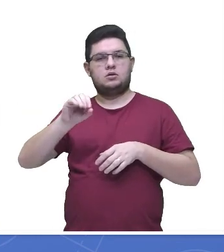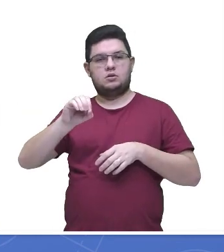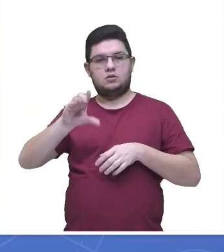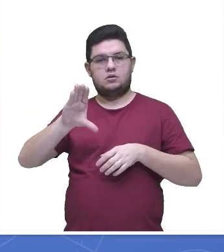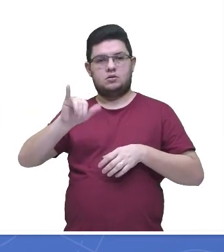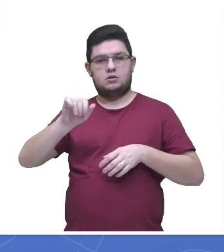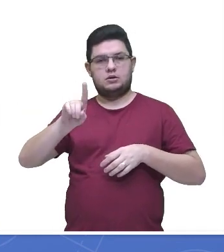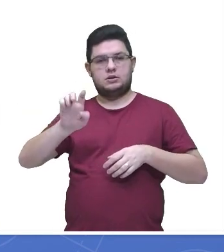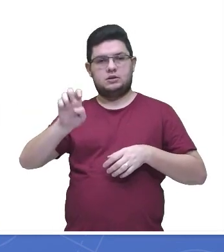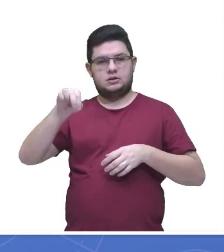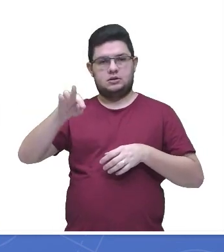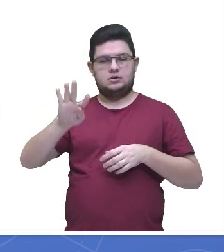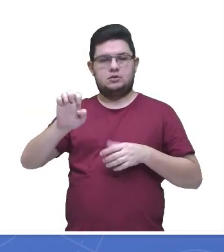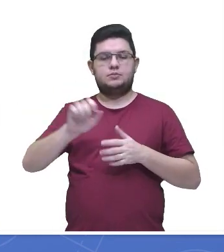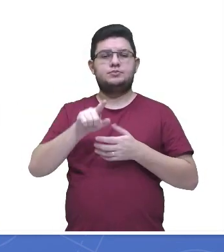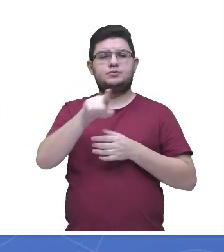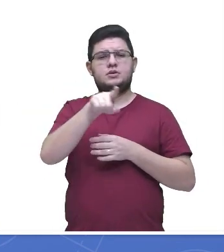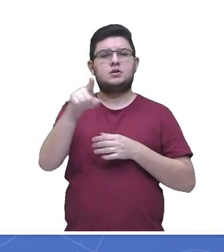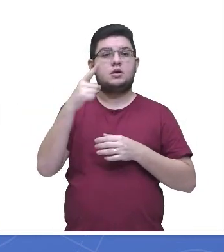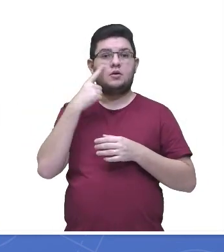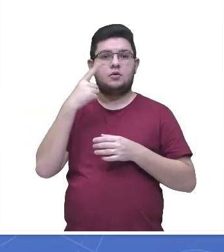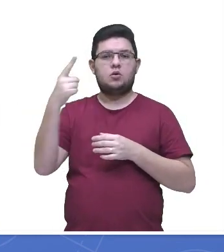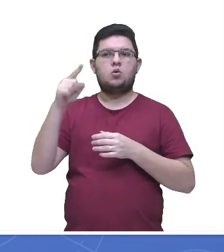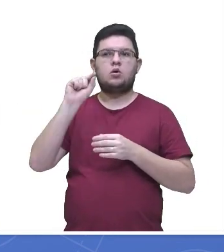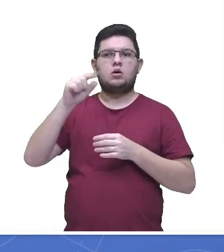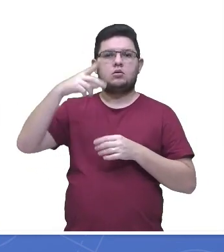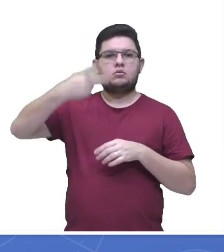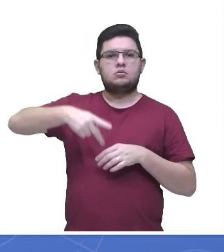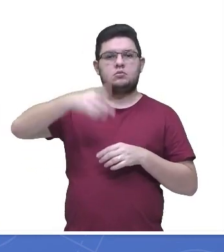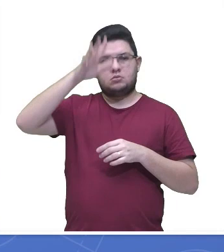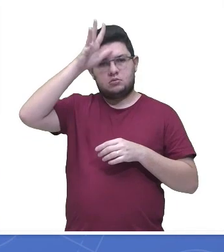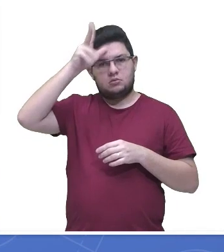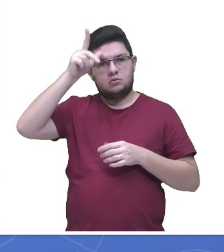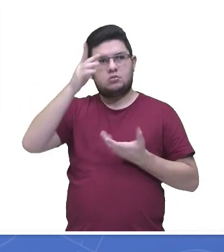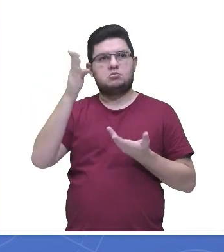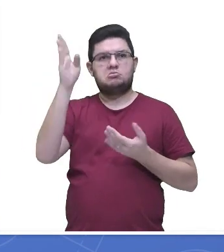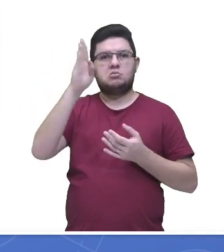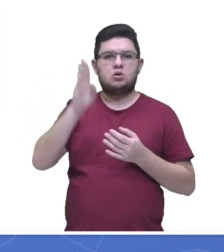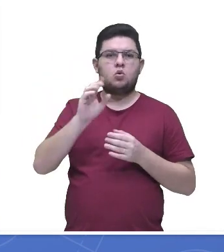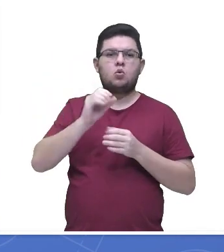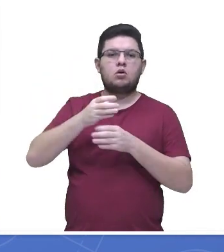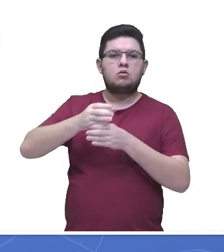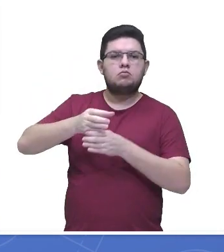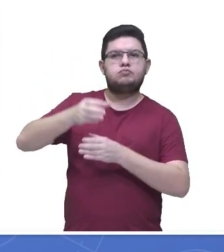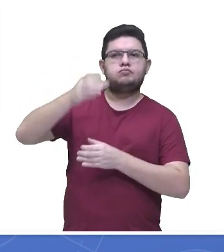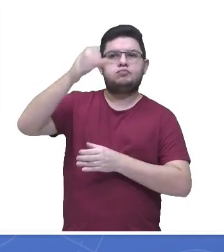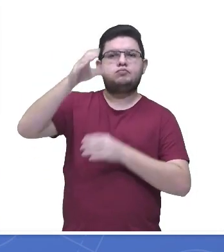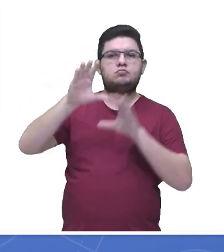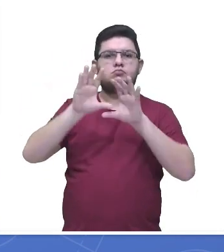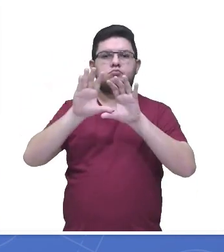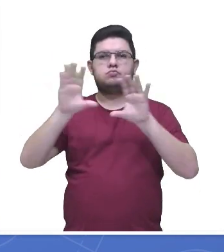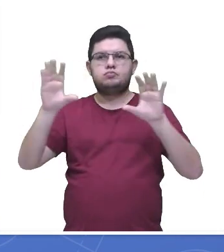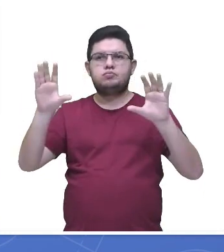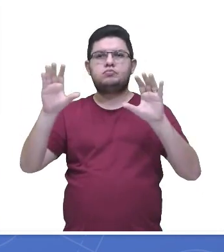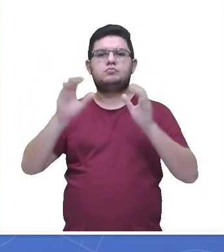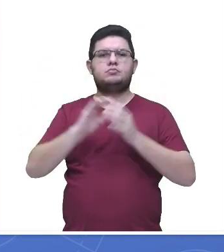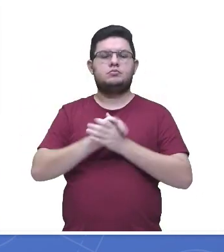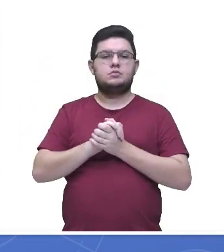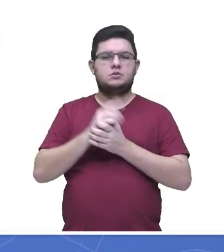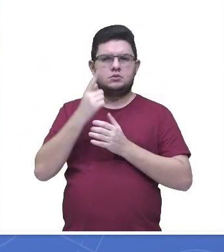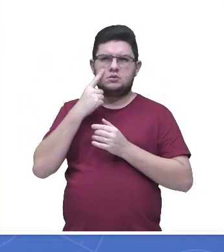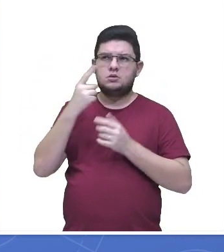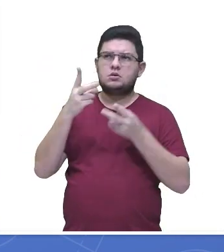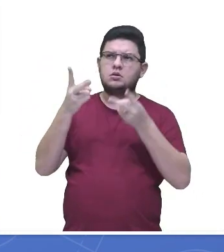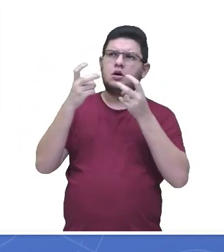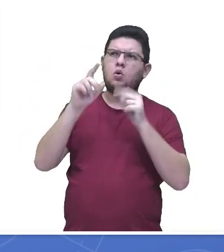nunca viu uma coluna dessa aqui no Amazonas, no Brasil? Um capitel. Então, quando vocês olharem, opa, isso aqui é uma